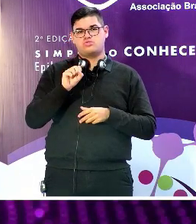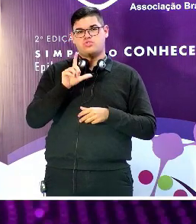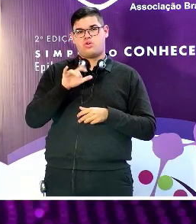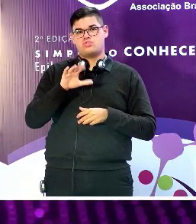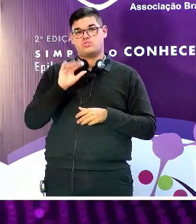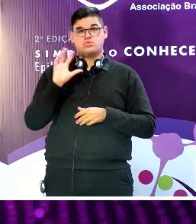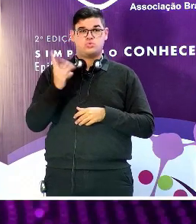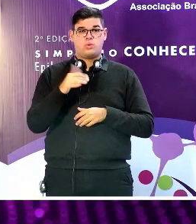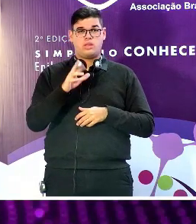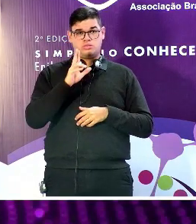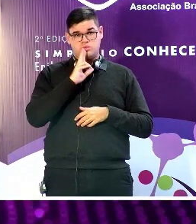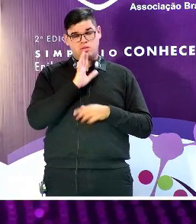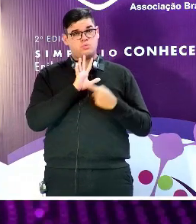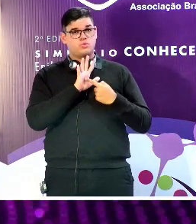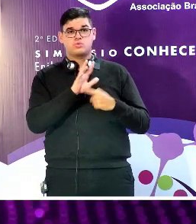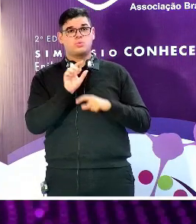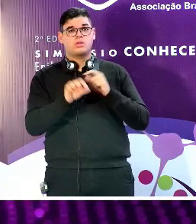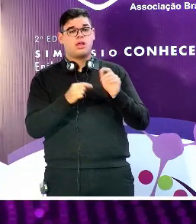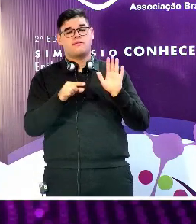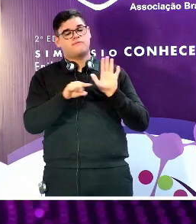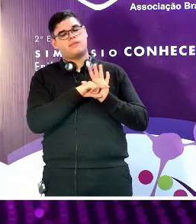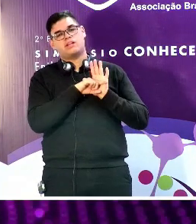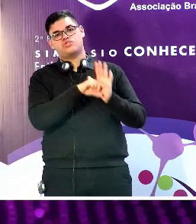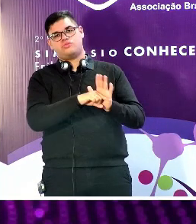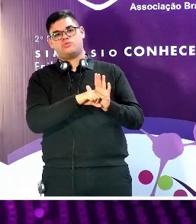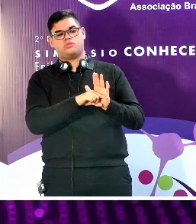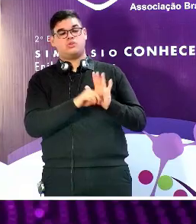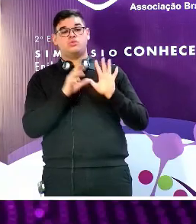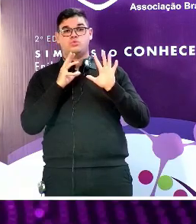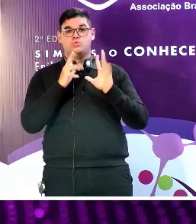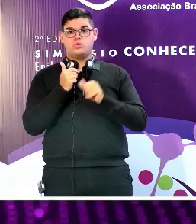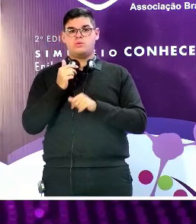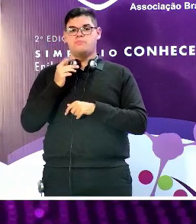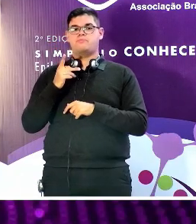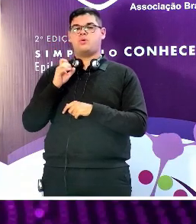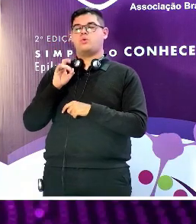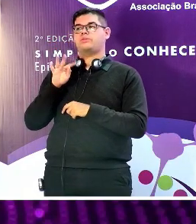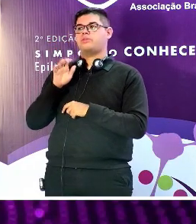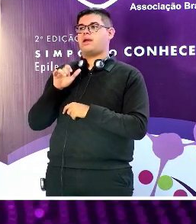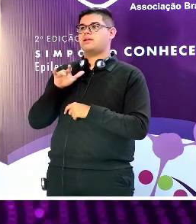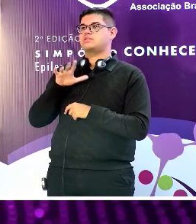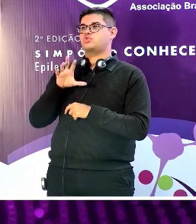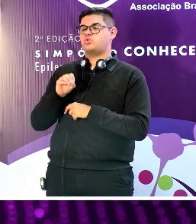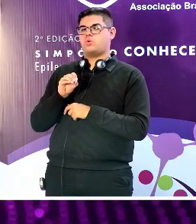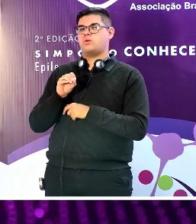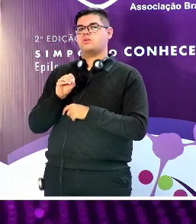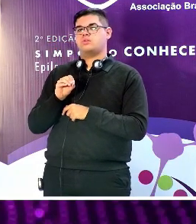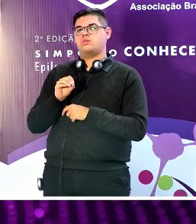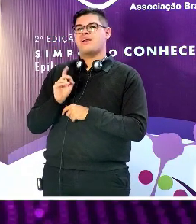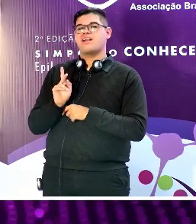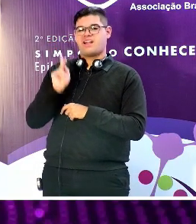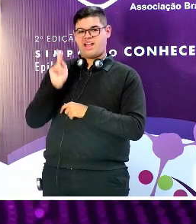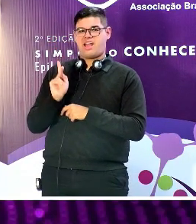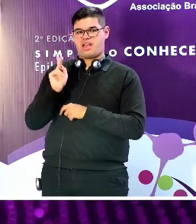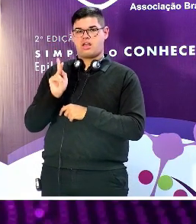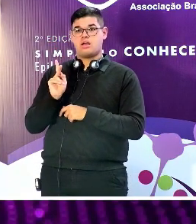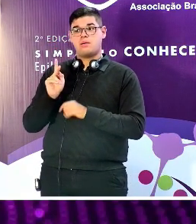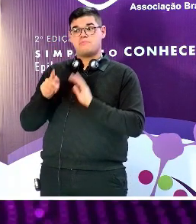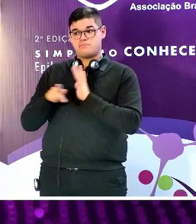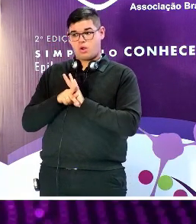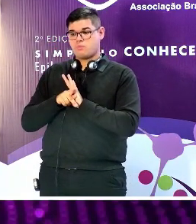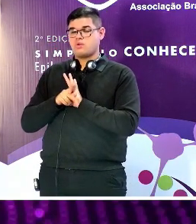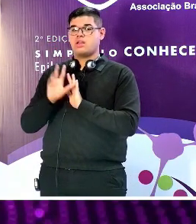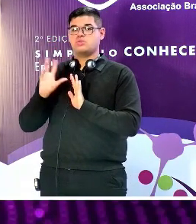deram negativos. Canais iônicos para potássio, todos os resultados davam negativos. Receptores de